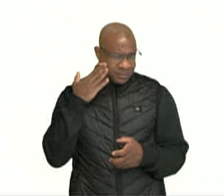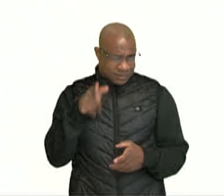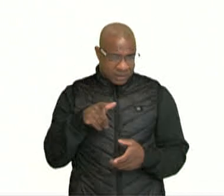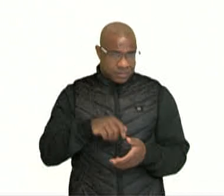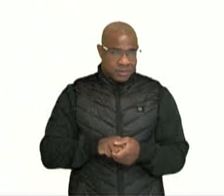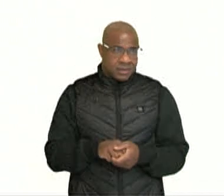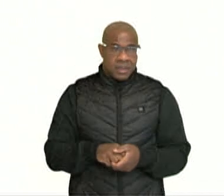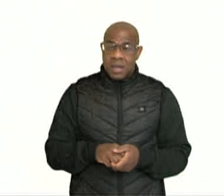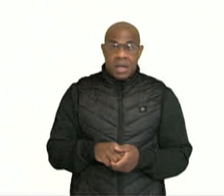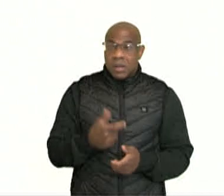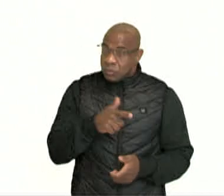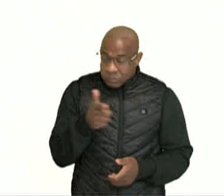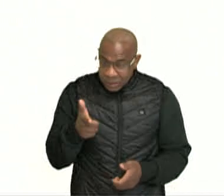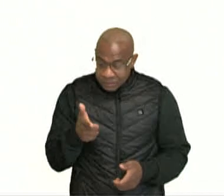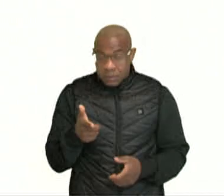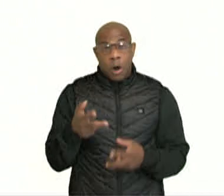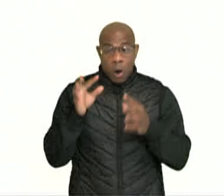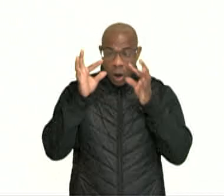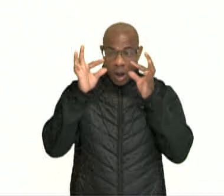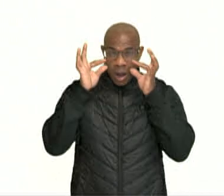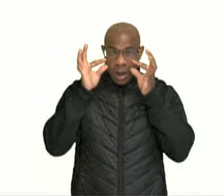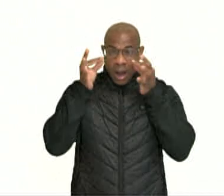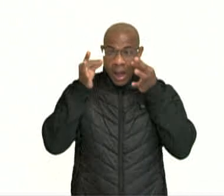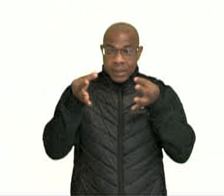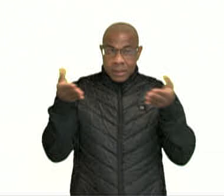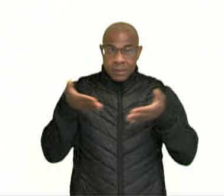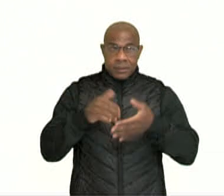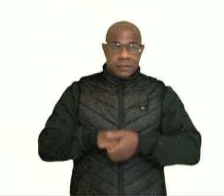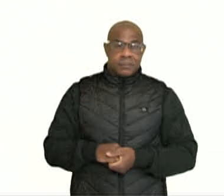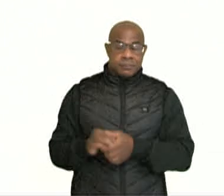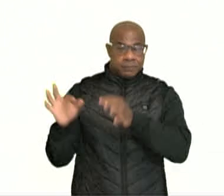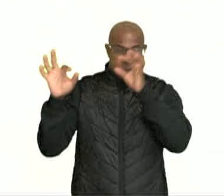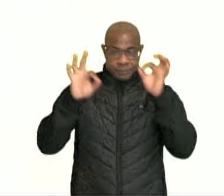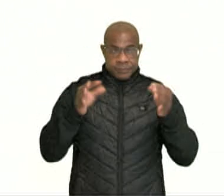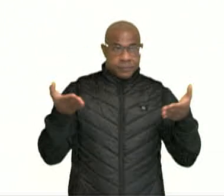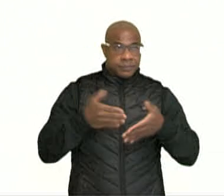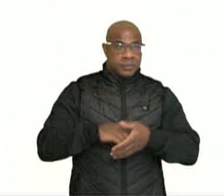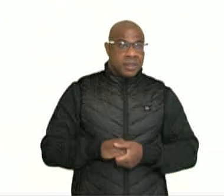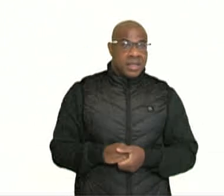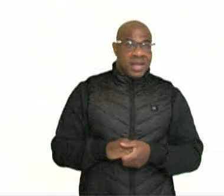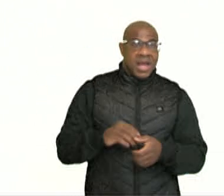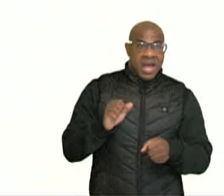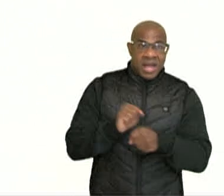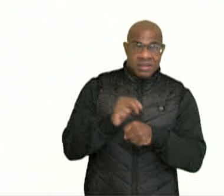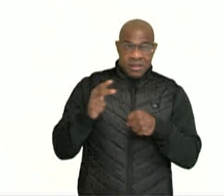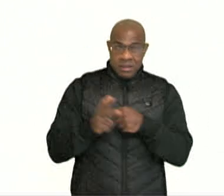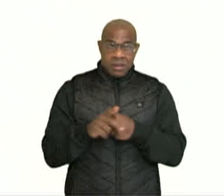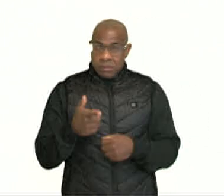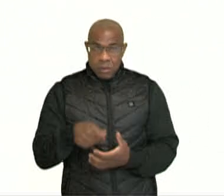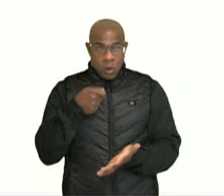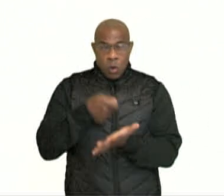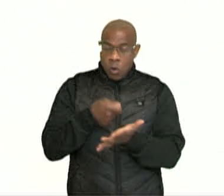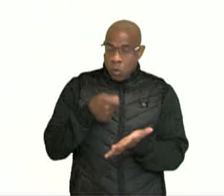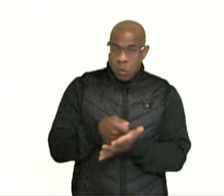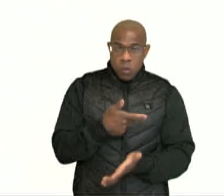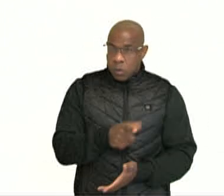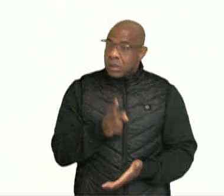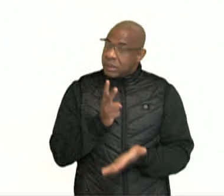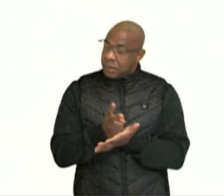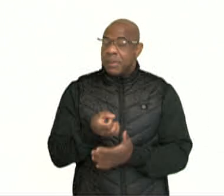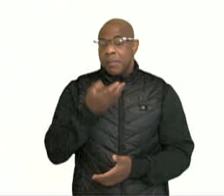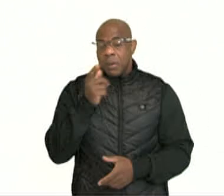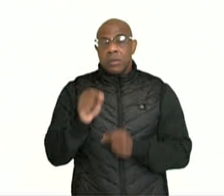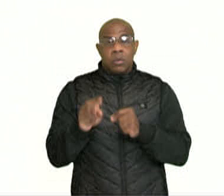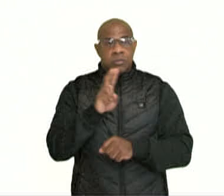tenho, professora. Então preste bastante atenção. Nas adverbiais, mesmo não sendo cunho obrigatório, é sempre